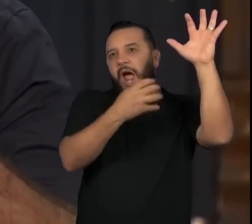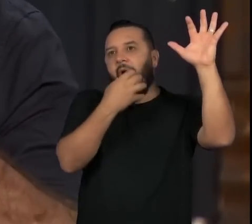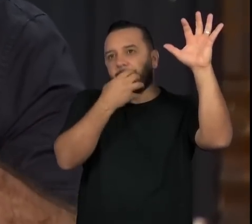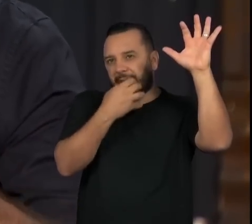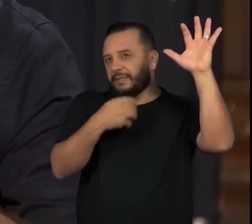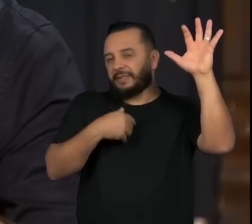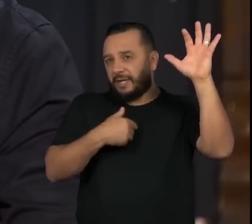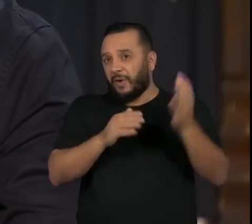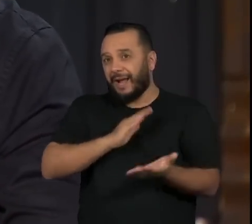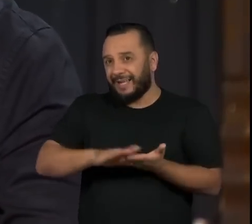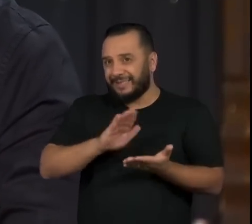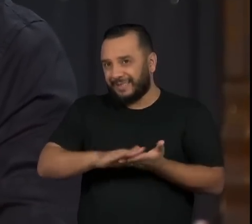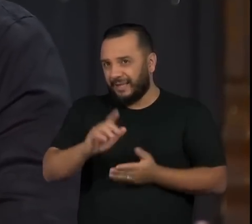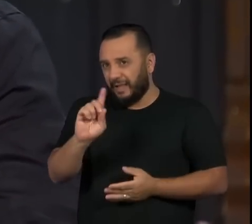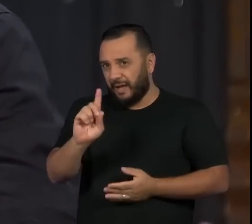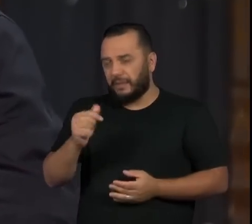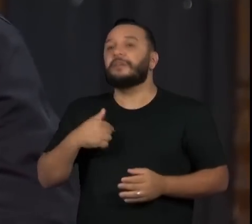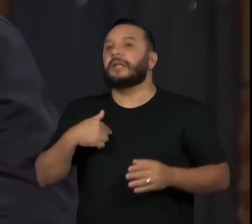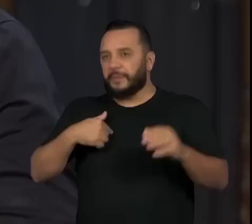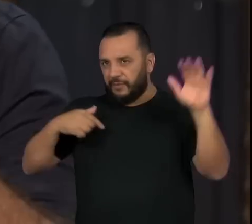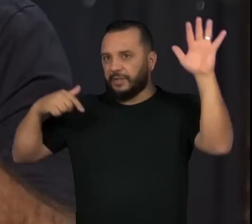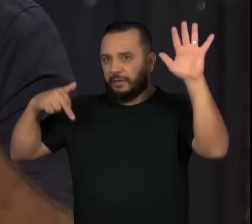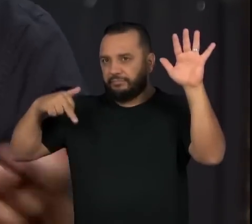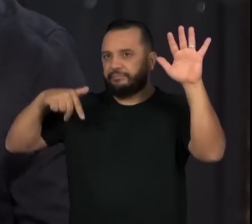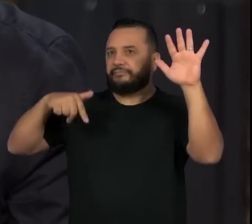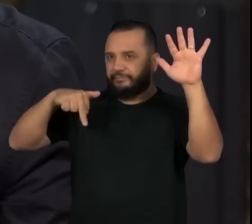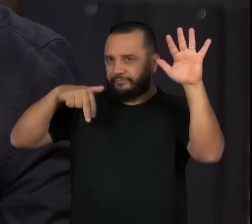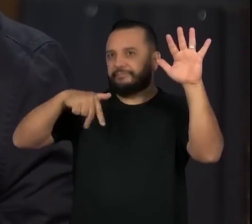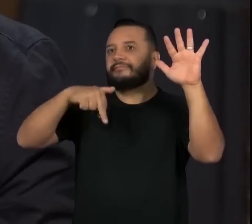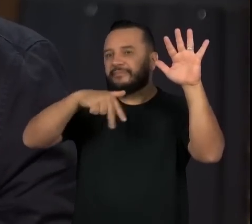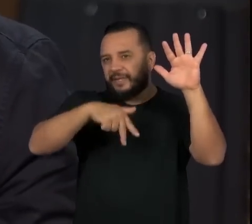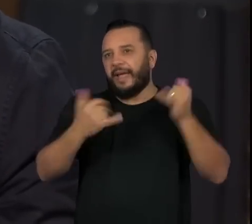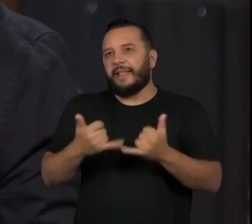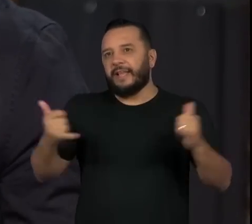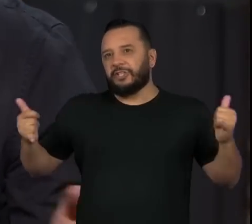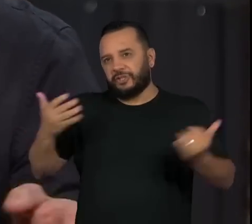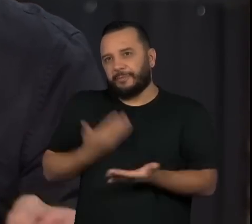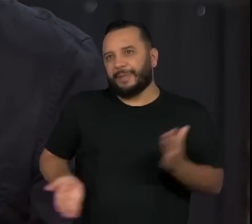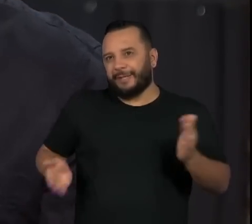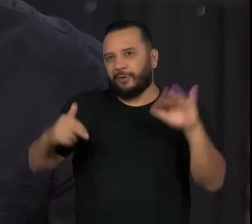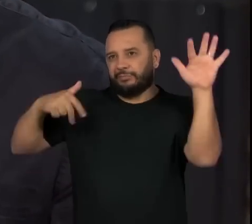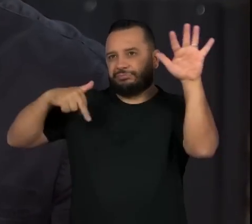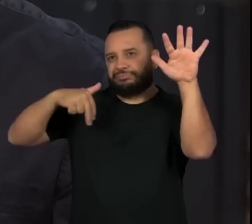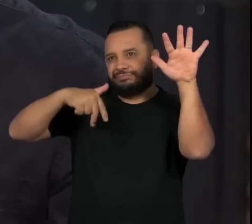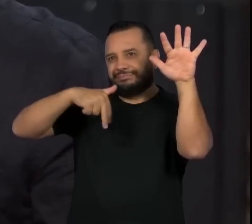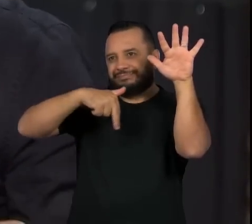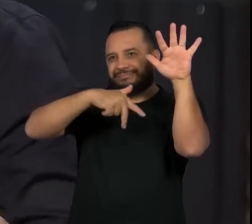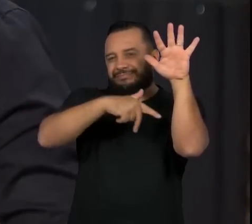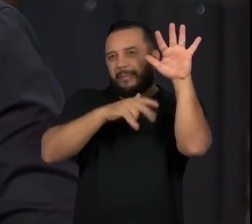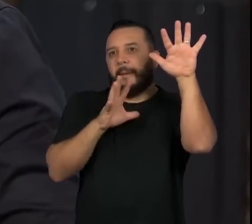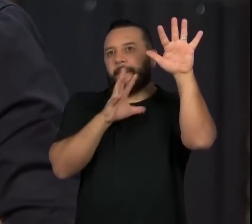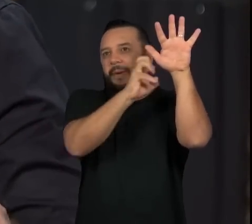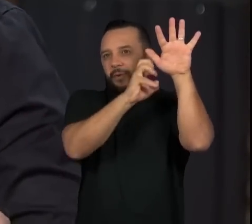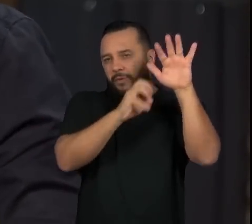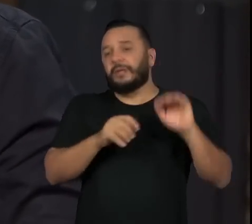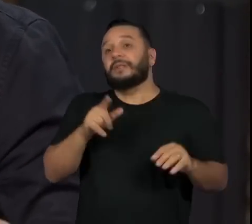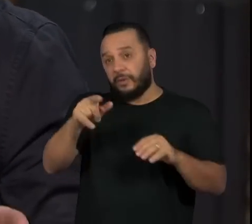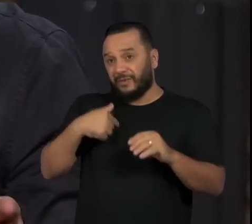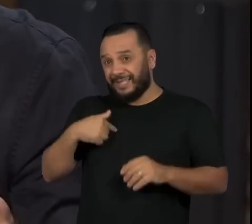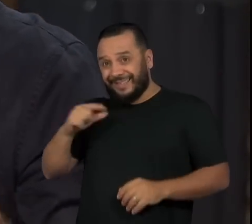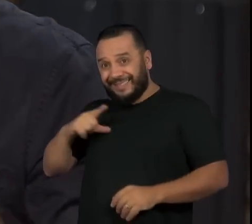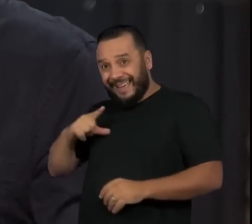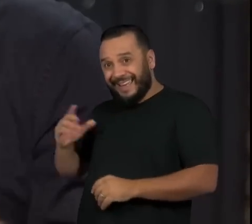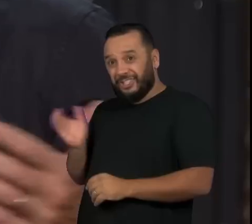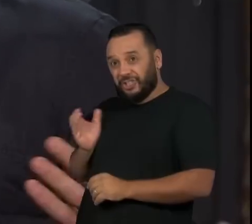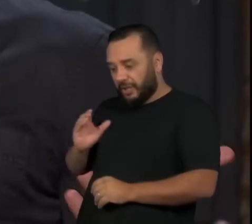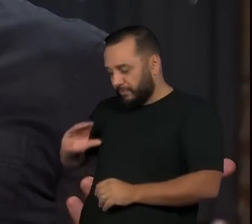nenhuma. Você saiu daqui, foi caminhando até lá, você gastou energia. Então, você usa a riqueza para poder gerar a